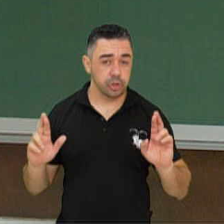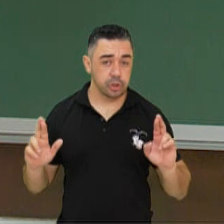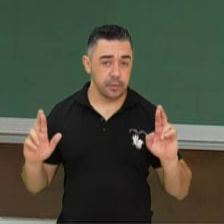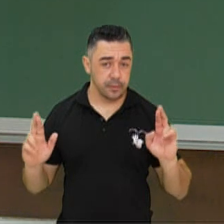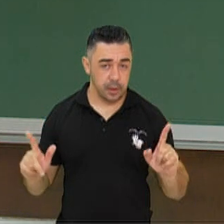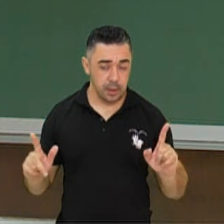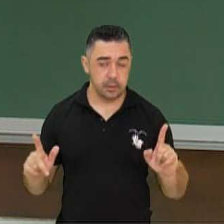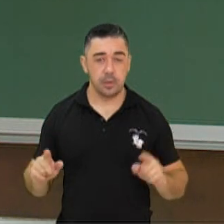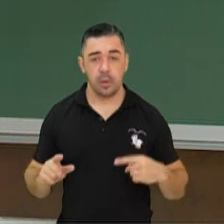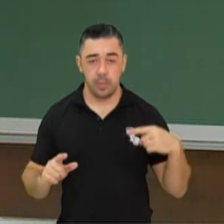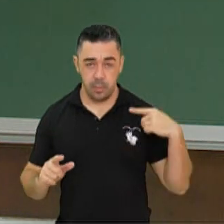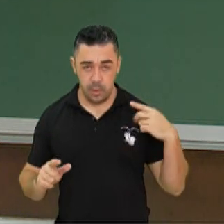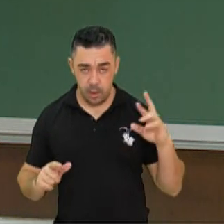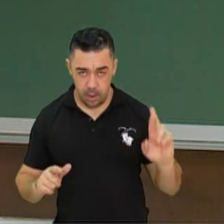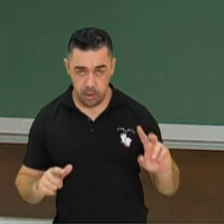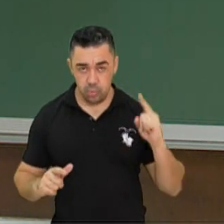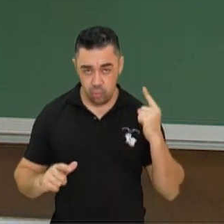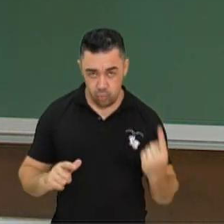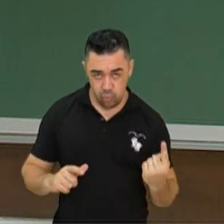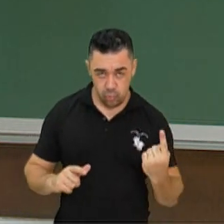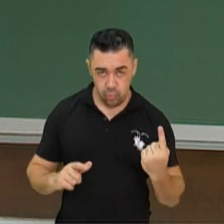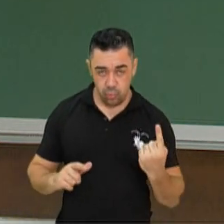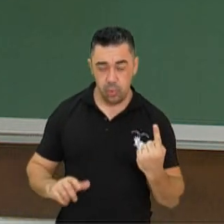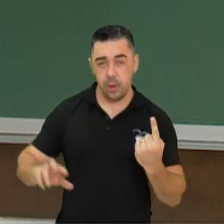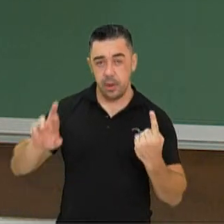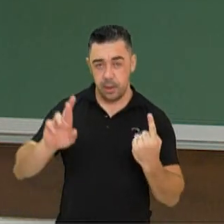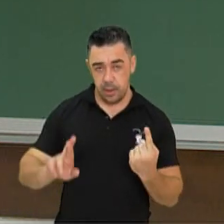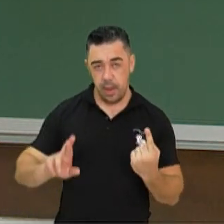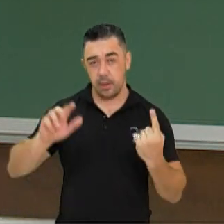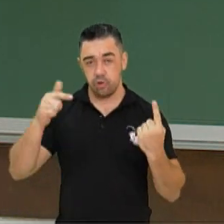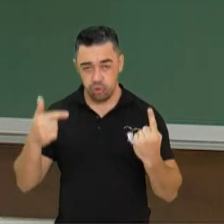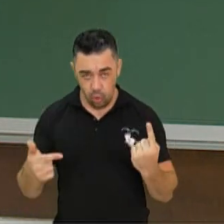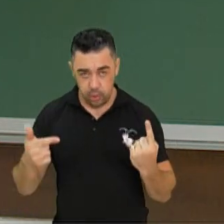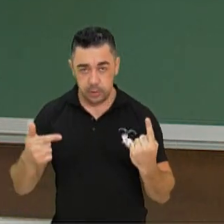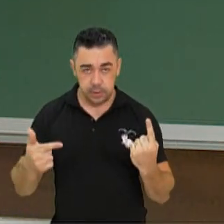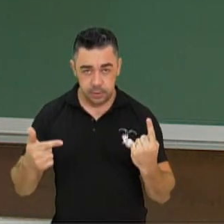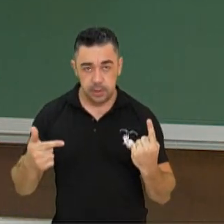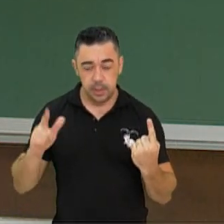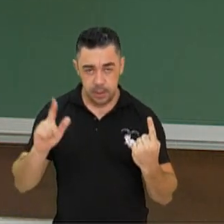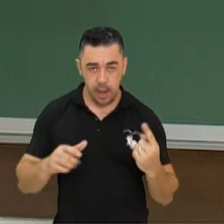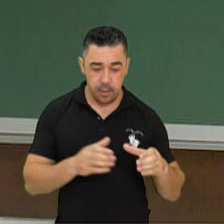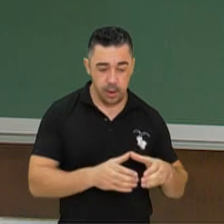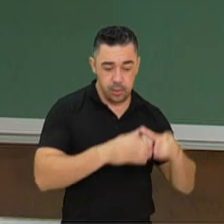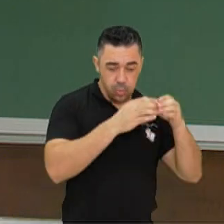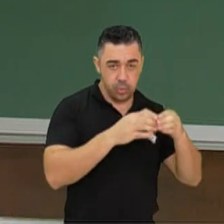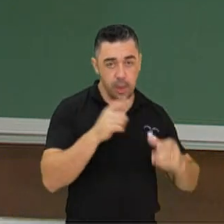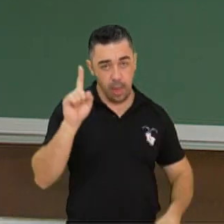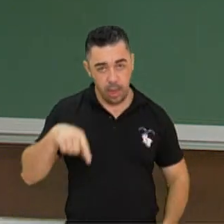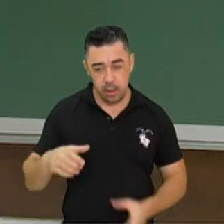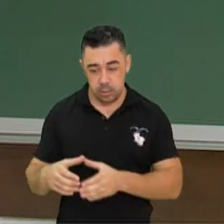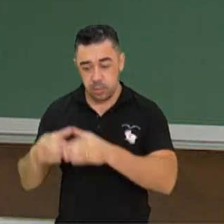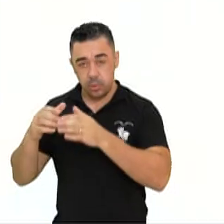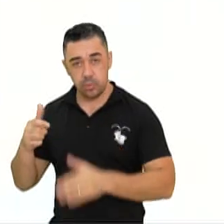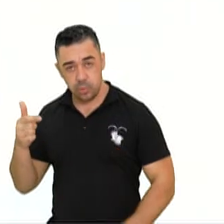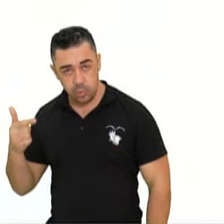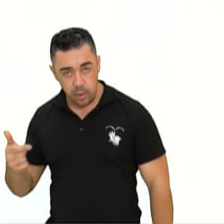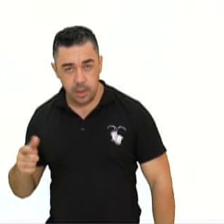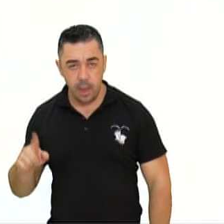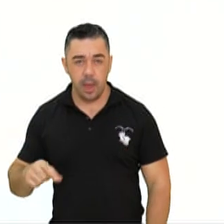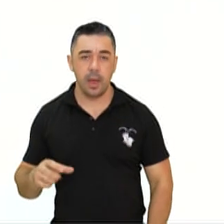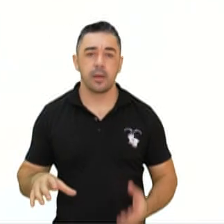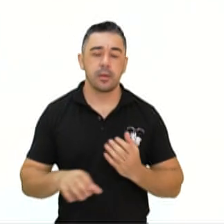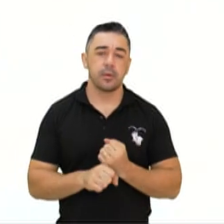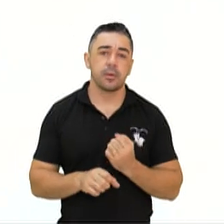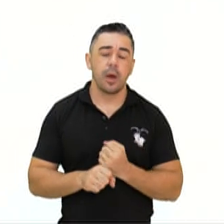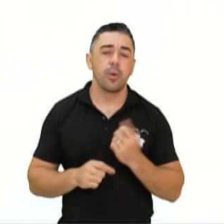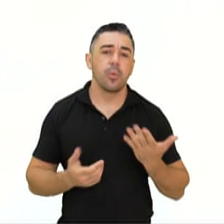diferença entre R1, que é o raio da primeira cisterna, que é 1, e o R2, que é a segunda cisterna, que é 3, é igual